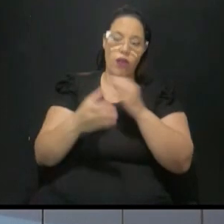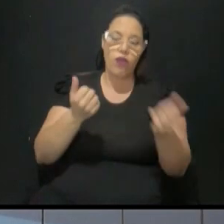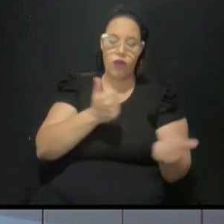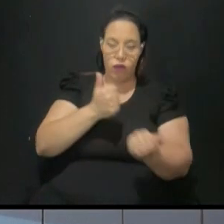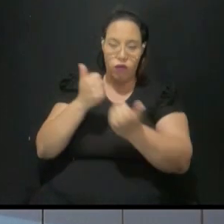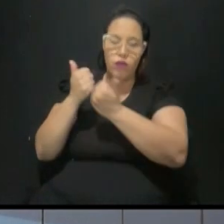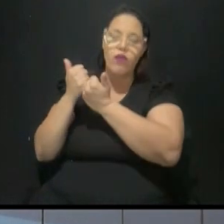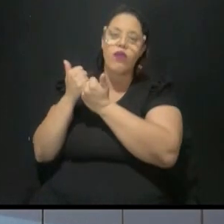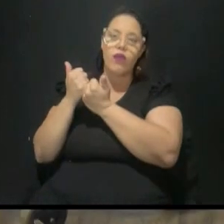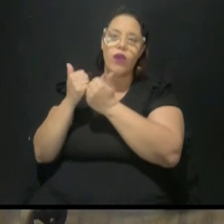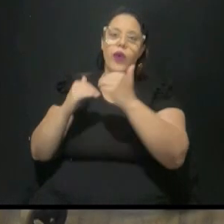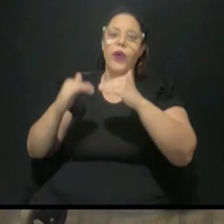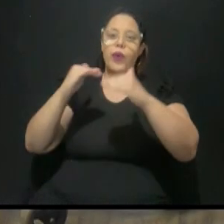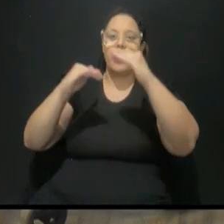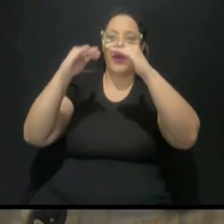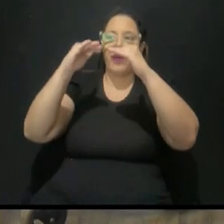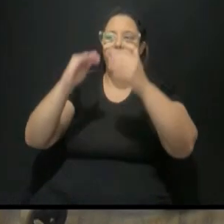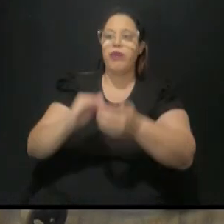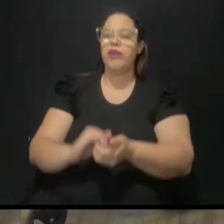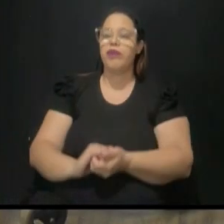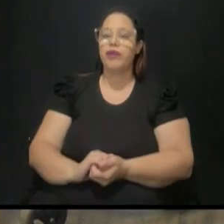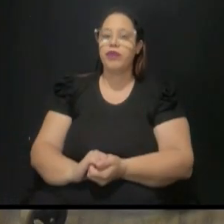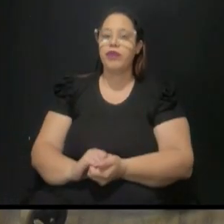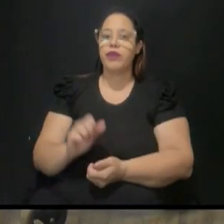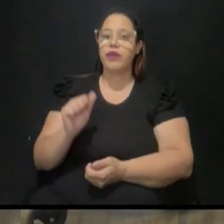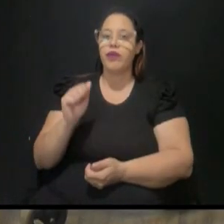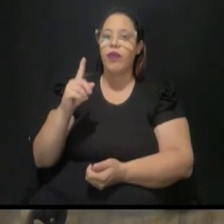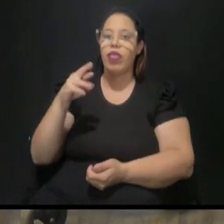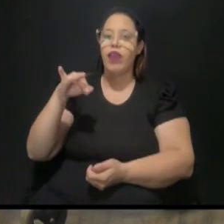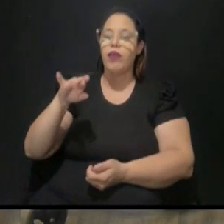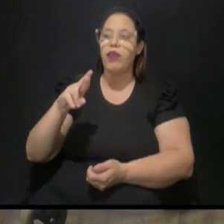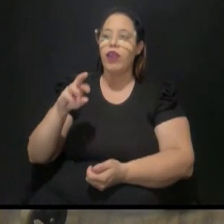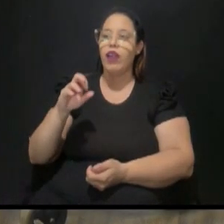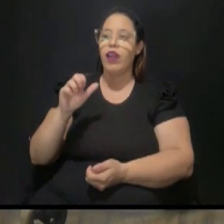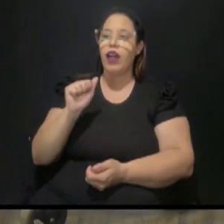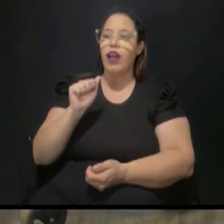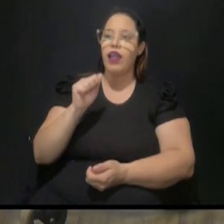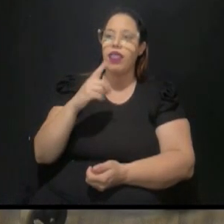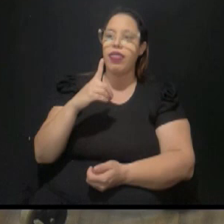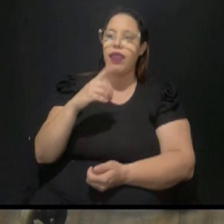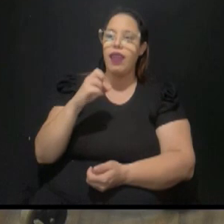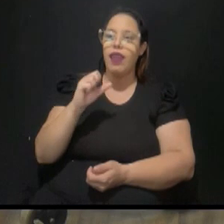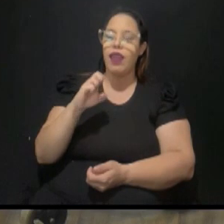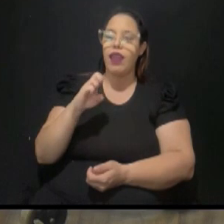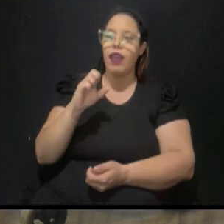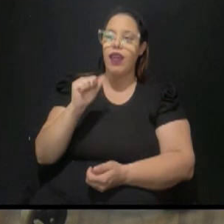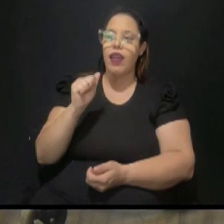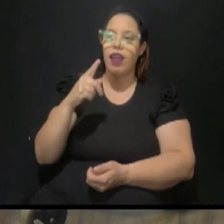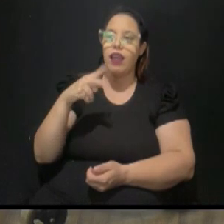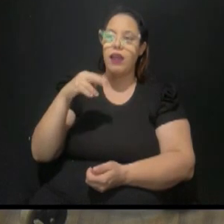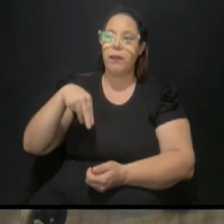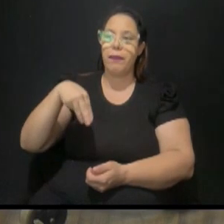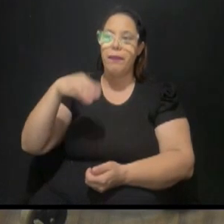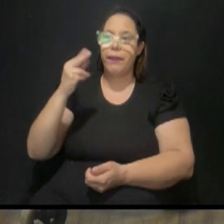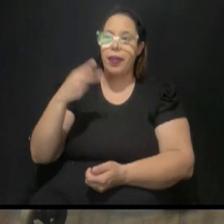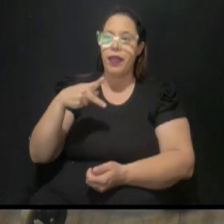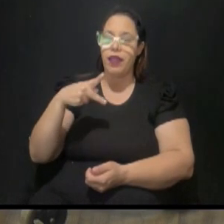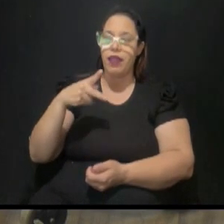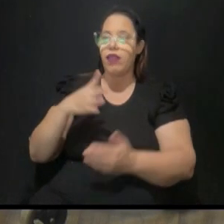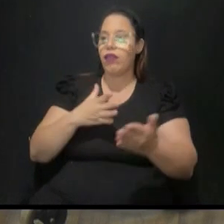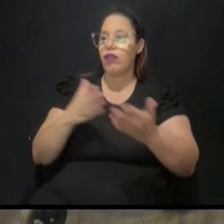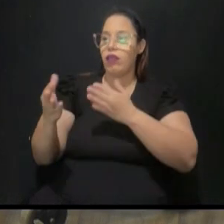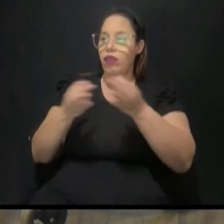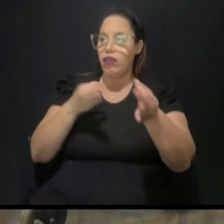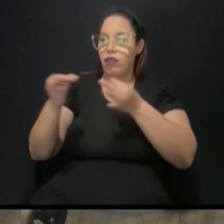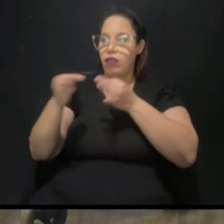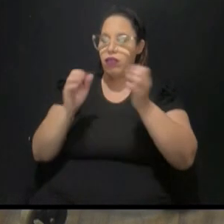continuidade a ele. Agora, Ademir, lá na ADEACamp, também essa questão da organização de vocês, junto com o apoio